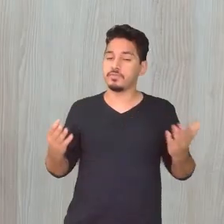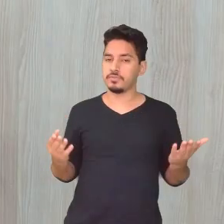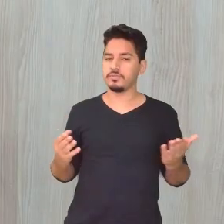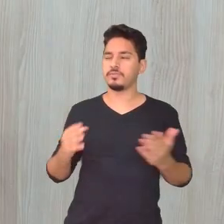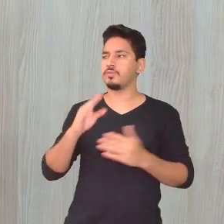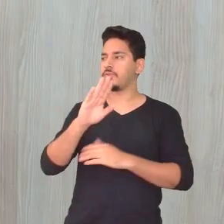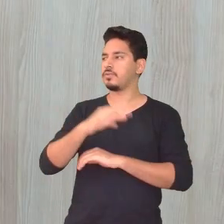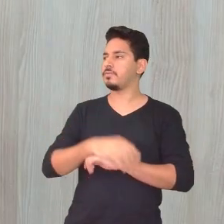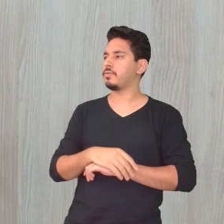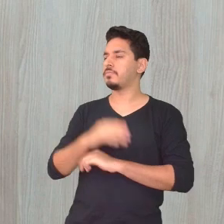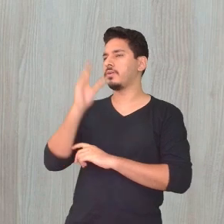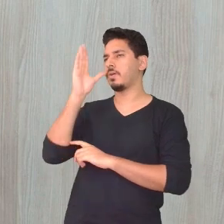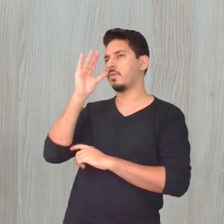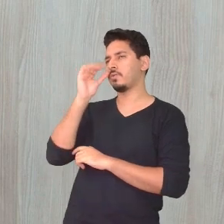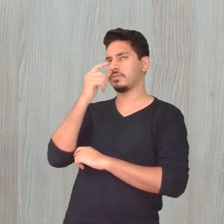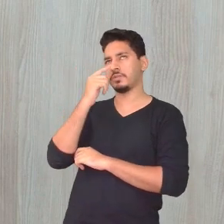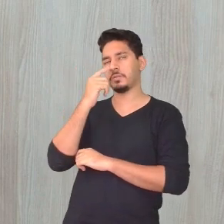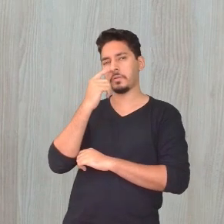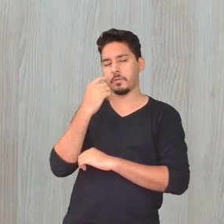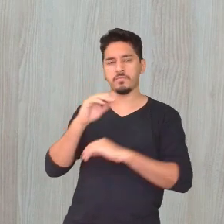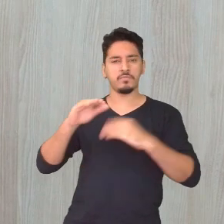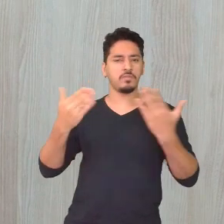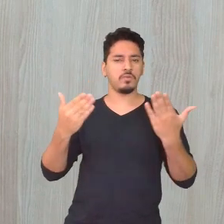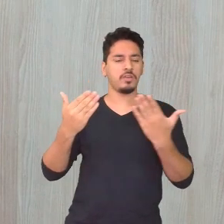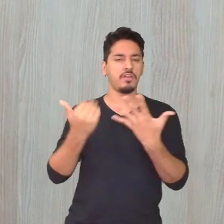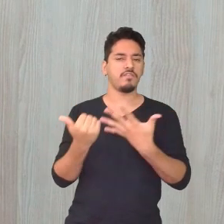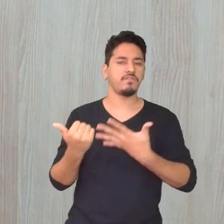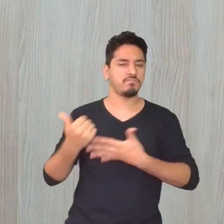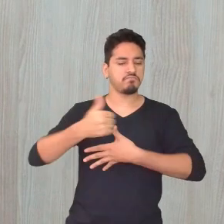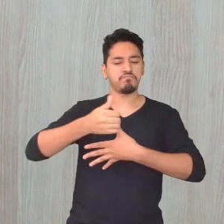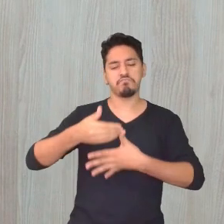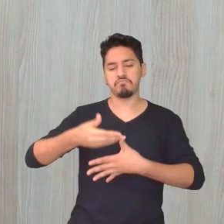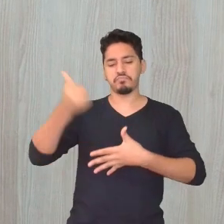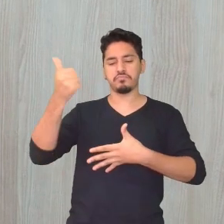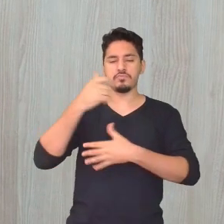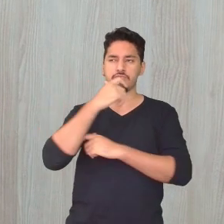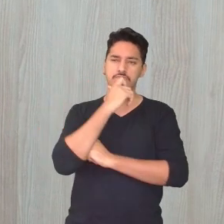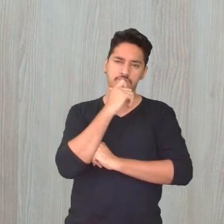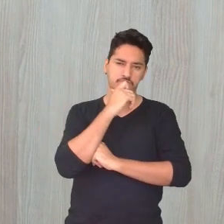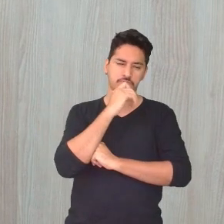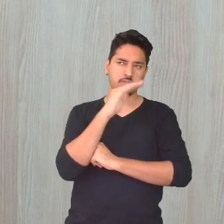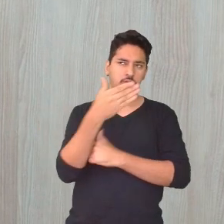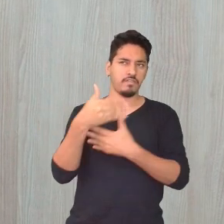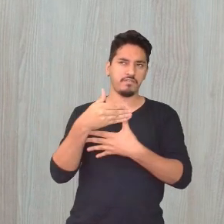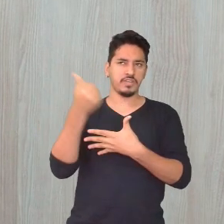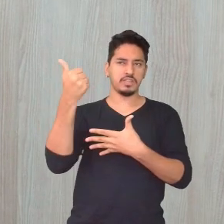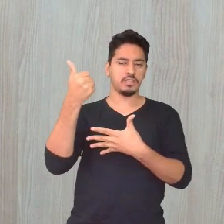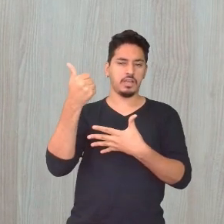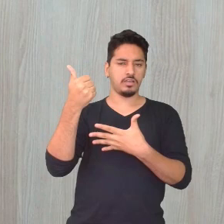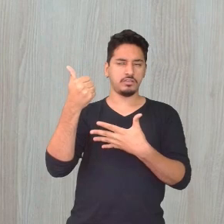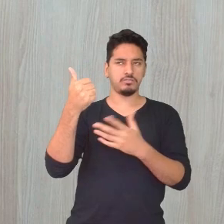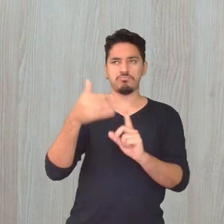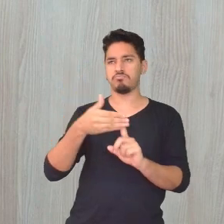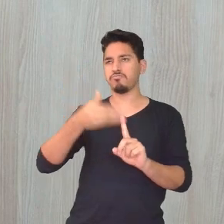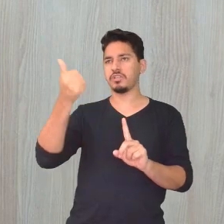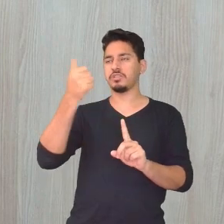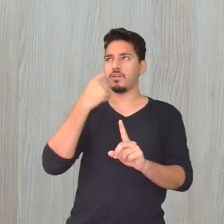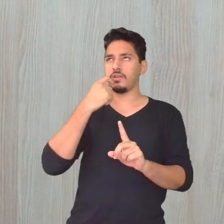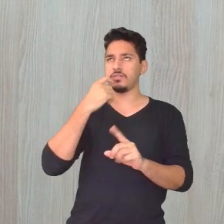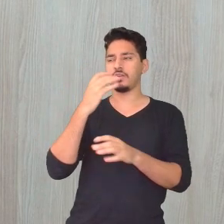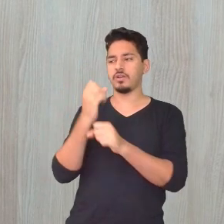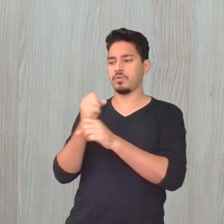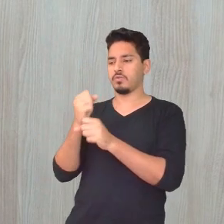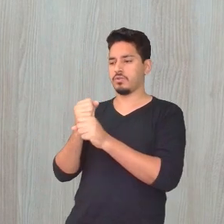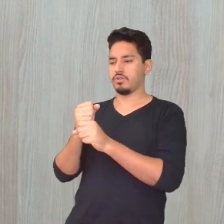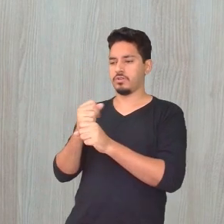a minha curiosidade aqui, qual é a vantagem, né? Então, a gente sabendo aí calcular, a gente vai também saber calcular o valor, né?